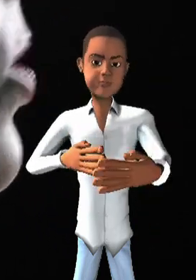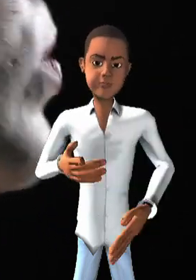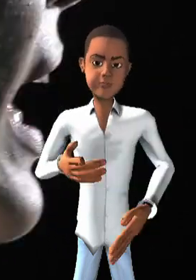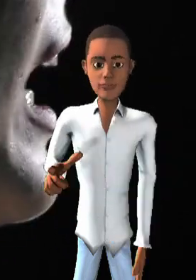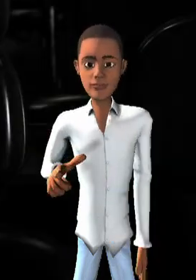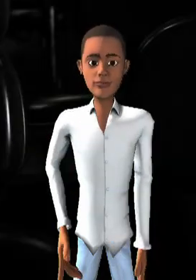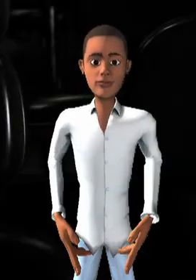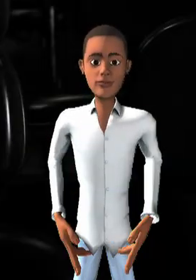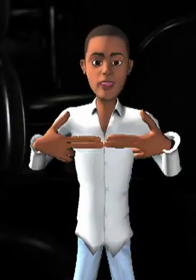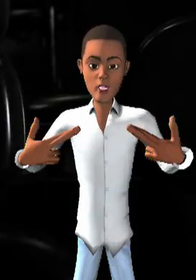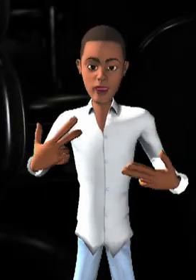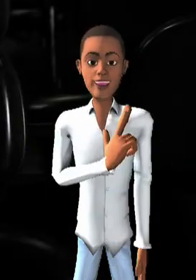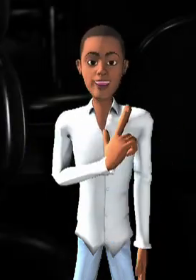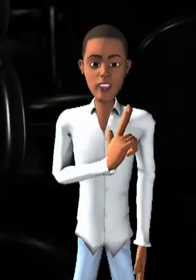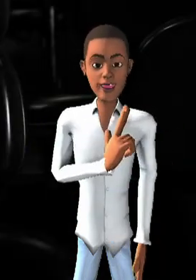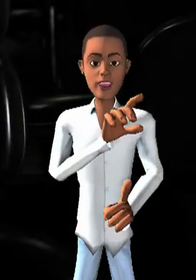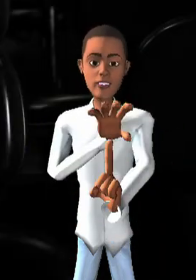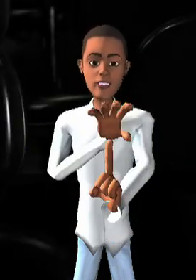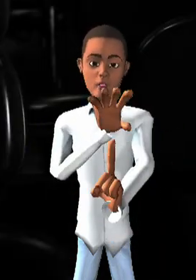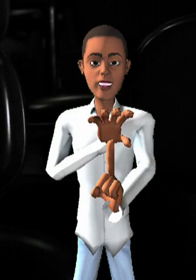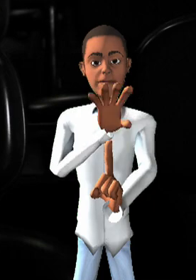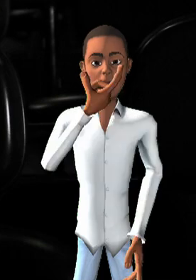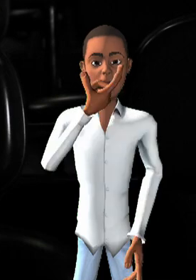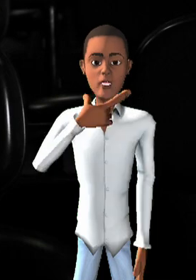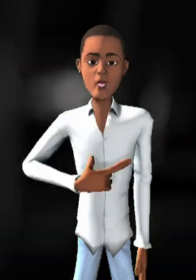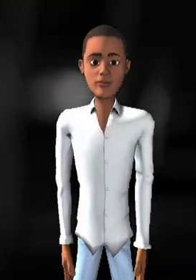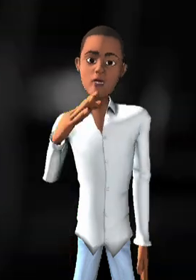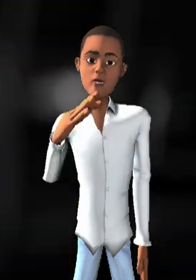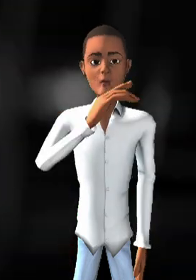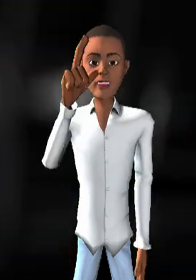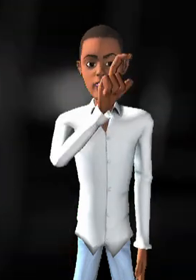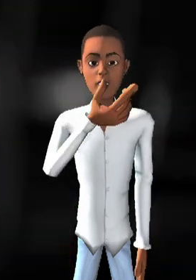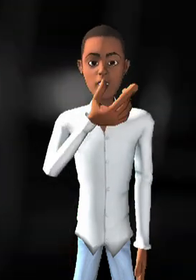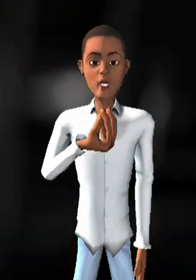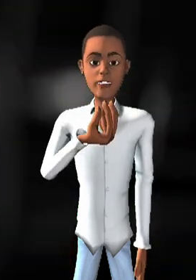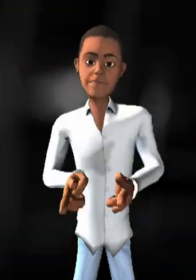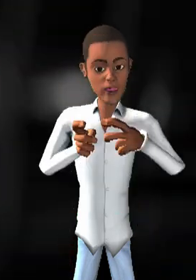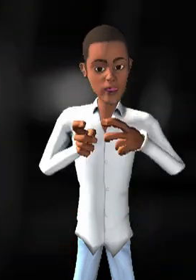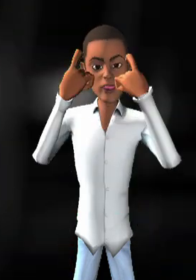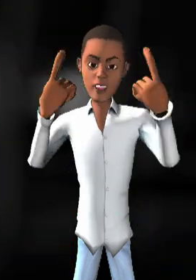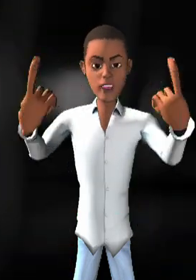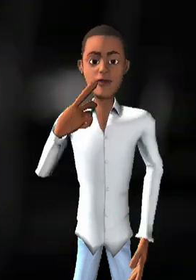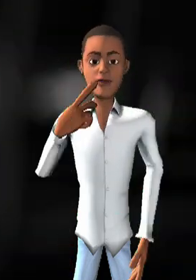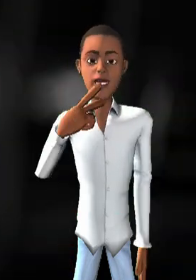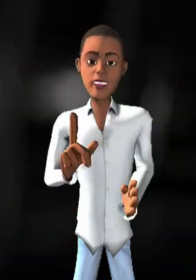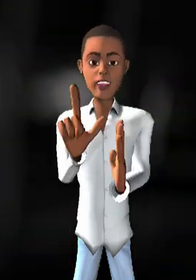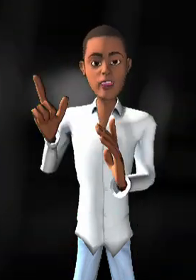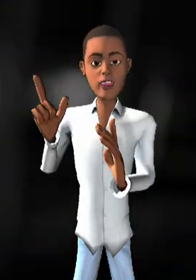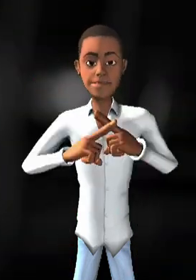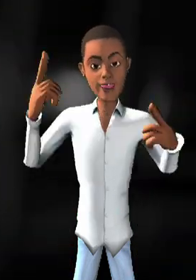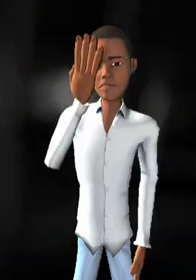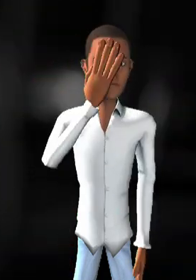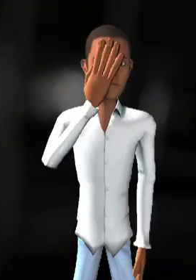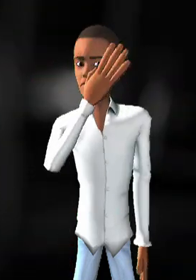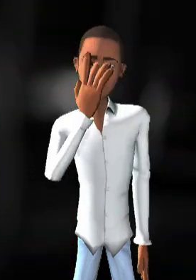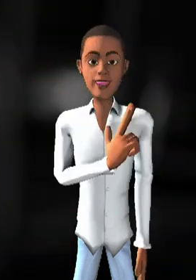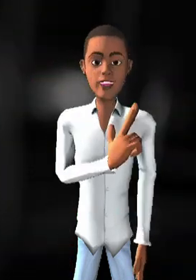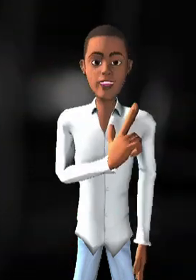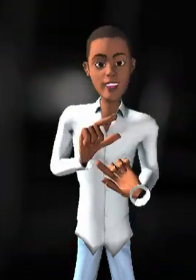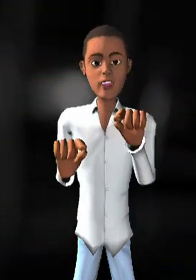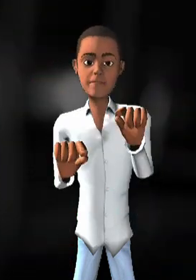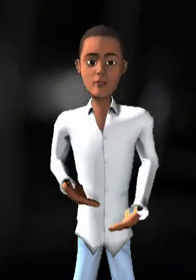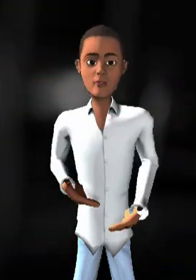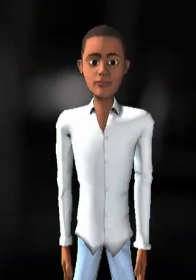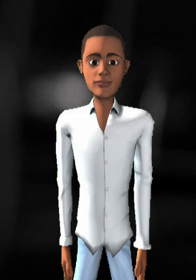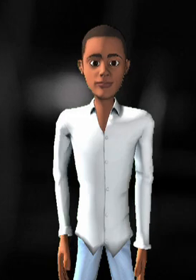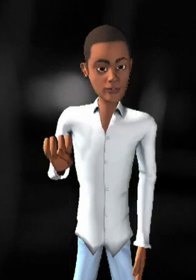a gente não tem. Isso muda a nossa formação enquanto ser. Óbvio que é mais difícil para um homem perceber essas violências, mas essa cegueira também não é